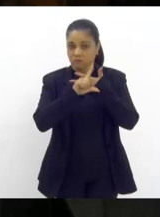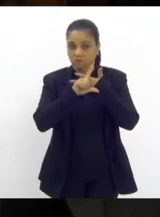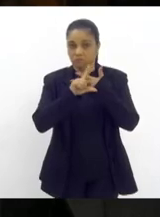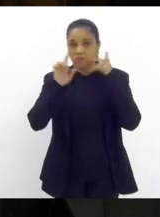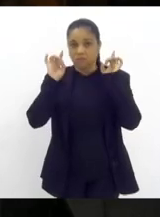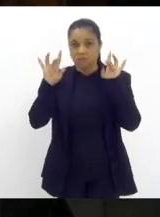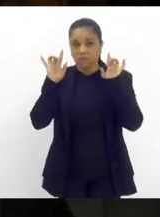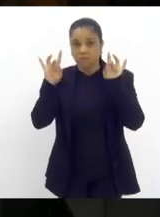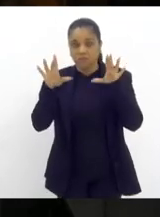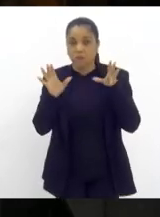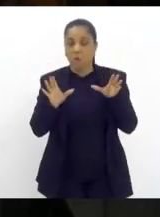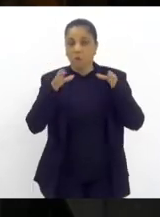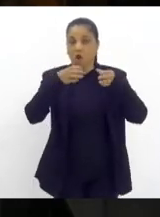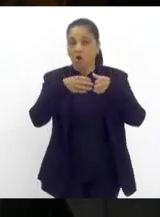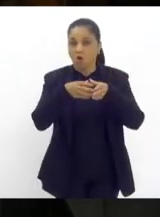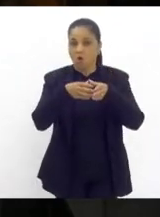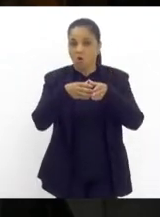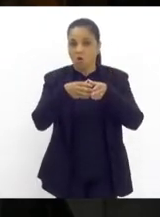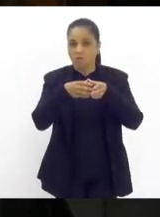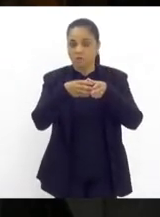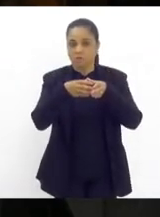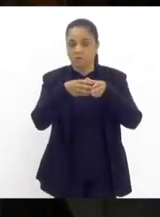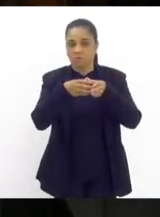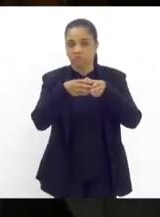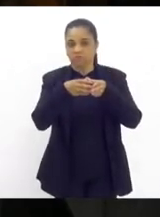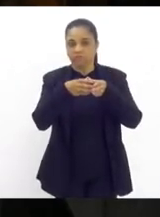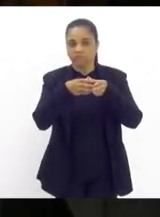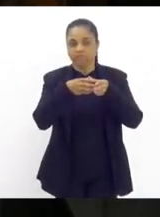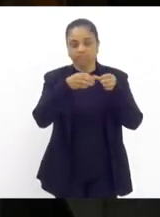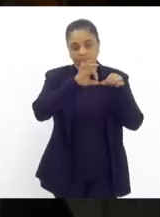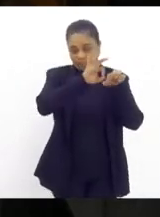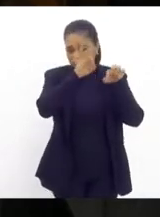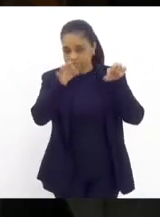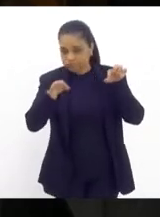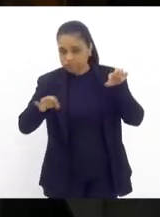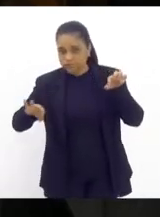pela comissão de saneamento ambiental